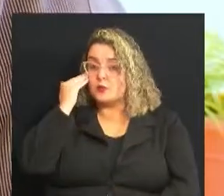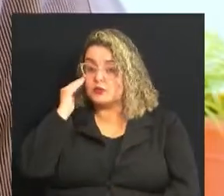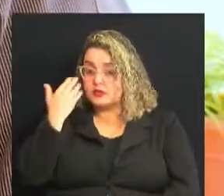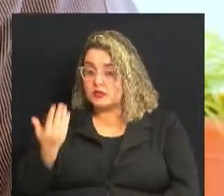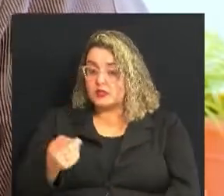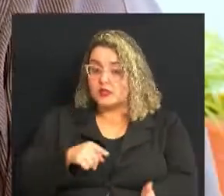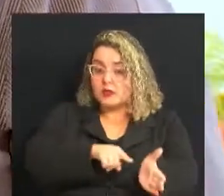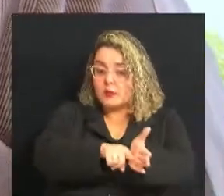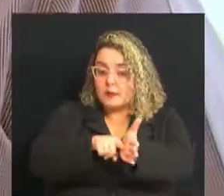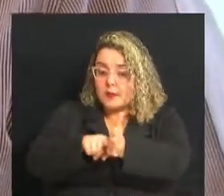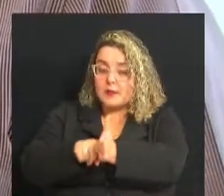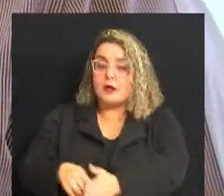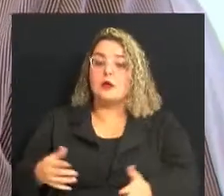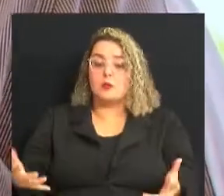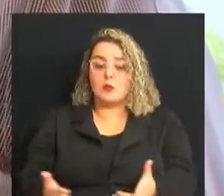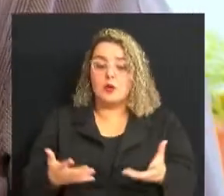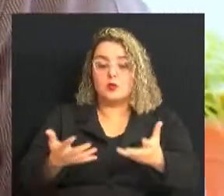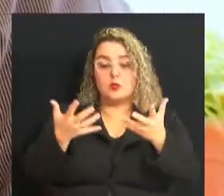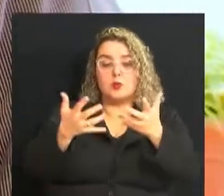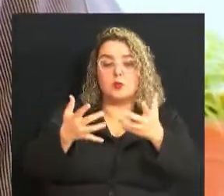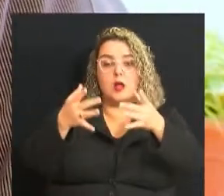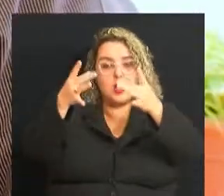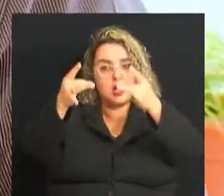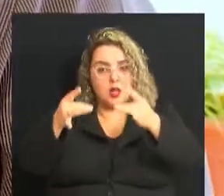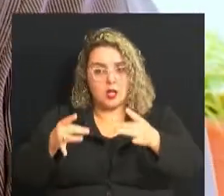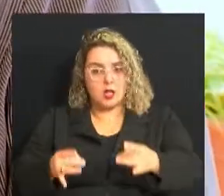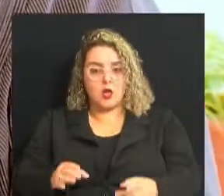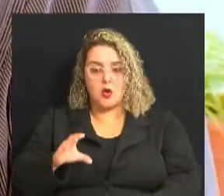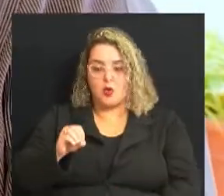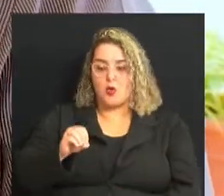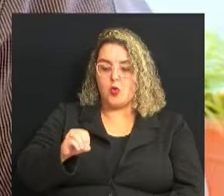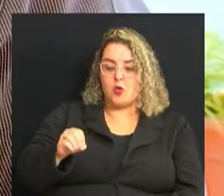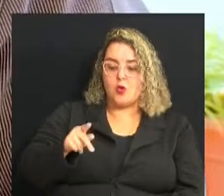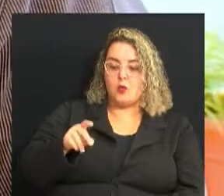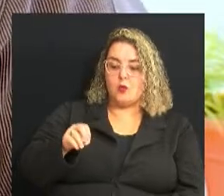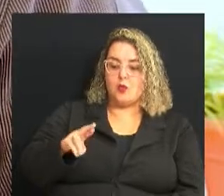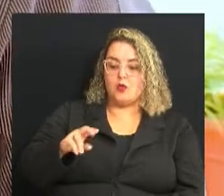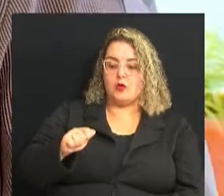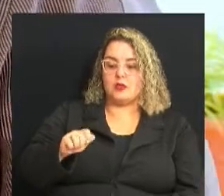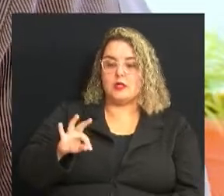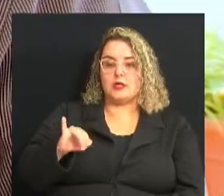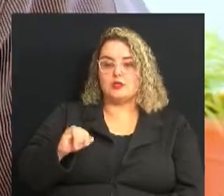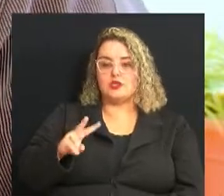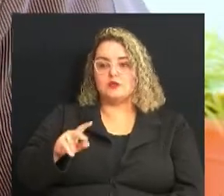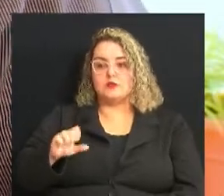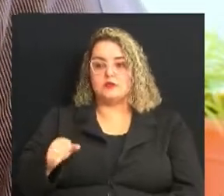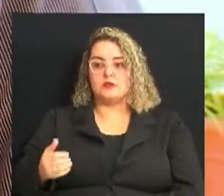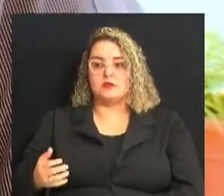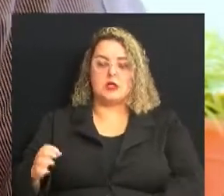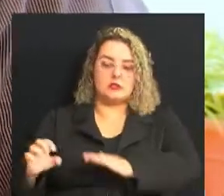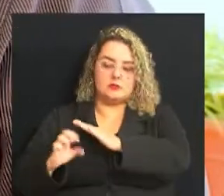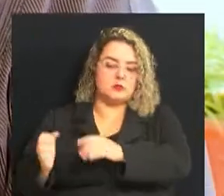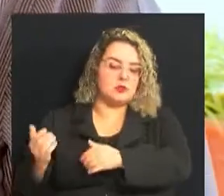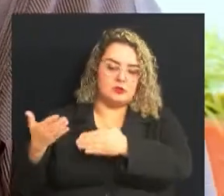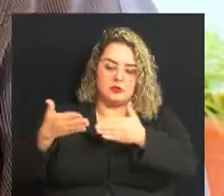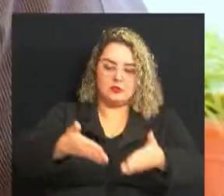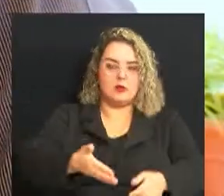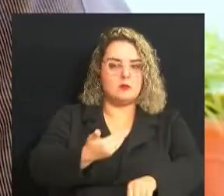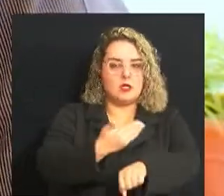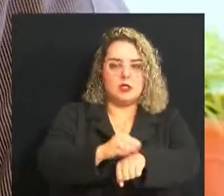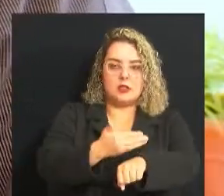é motivada tanto pela definição corporativa, aquelas empresas que vêm a Campinas para treinamento,